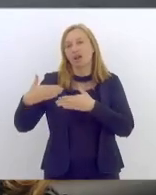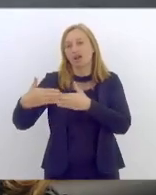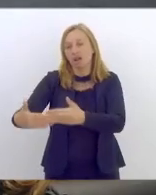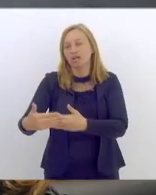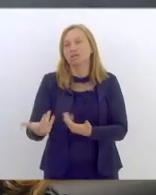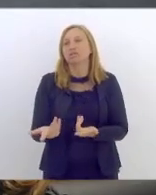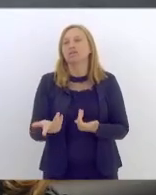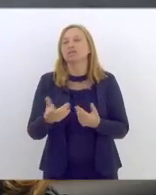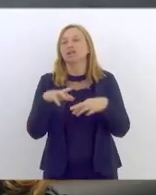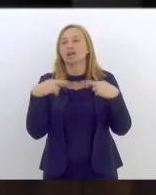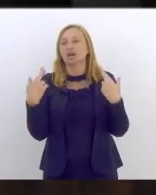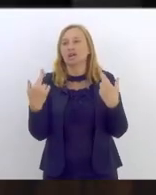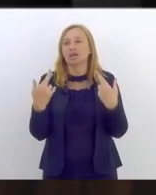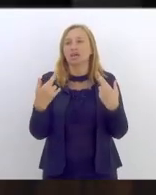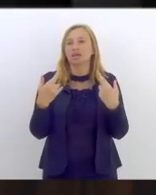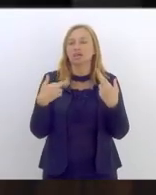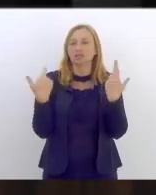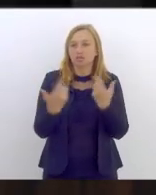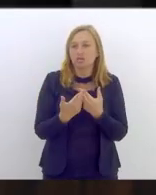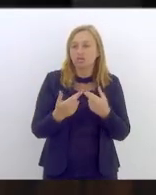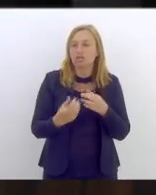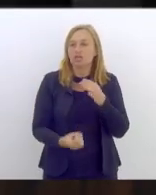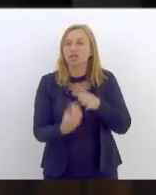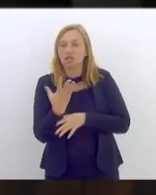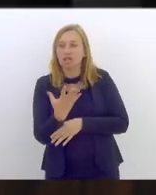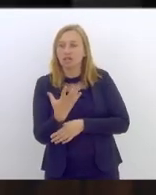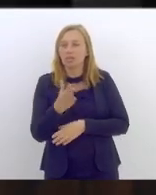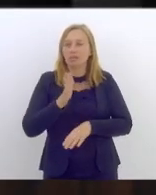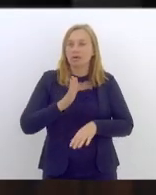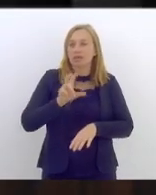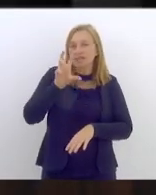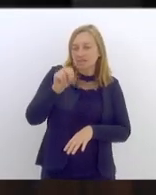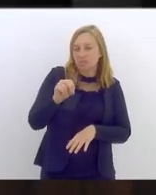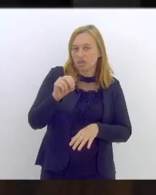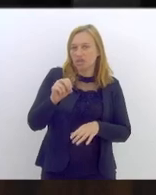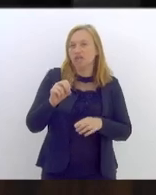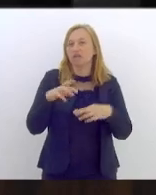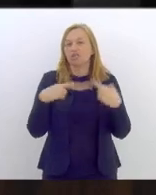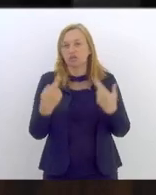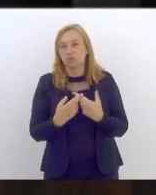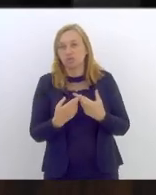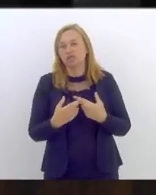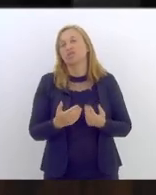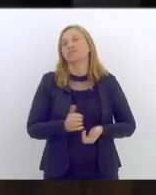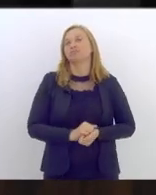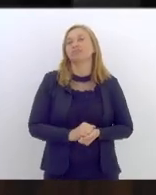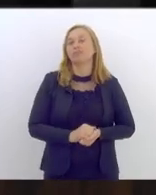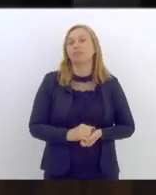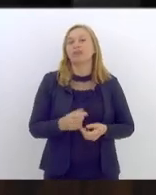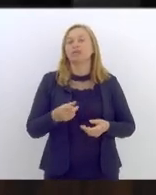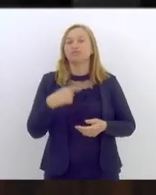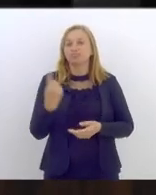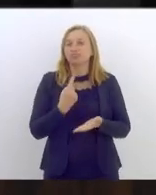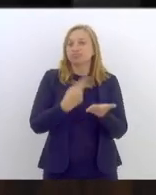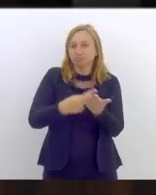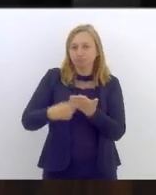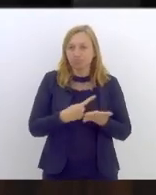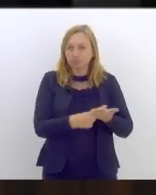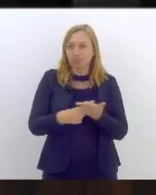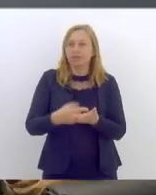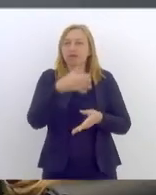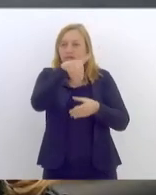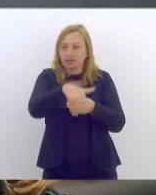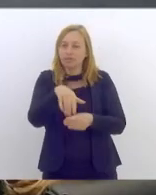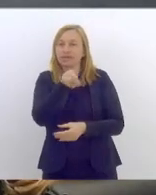realizei foram mais de 50 reuniões só audiências públicas Foram 18 tudo que nós combinamos Nós